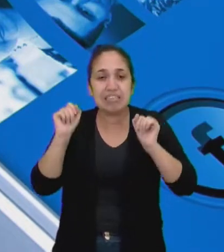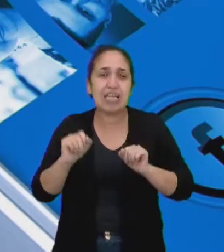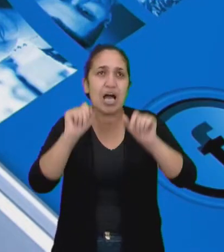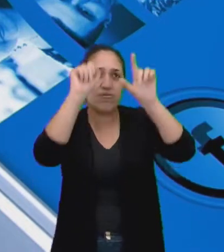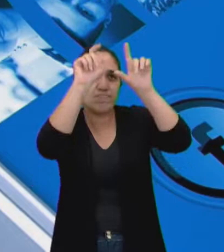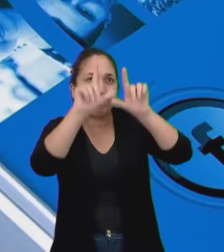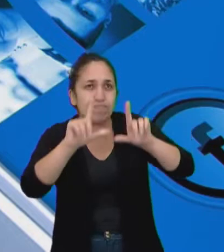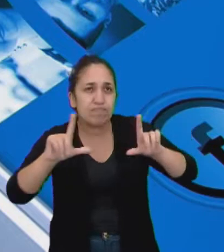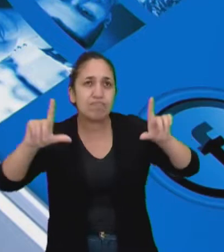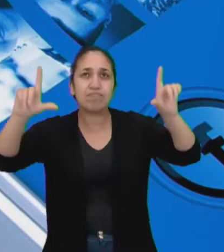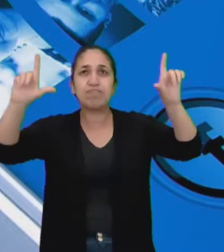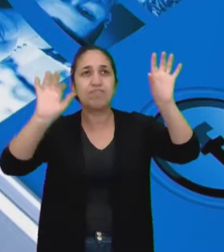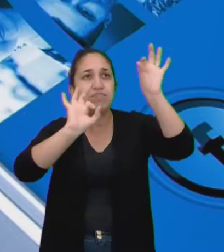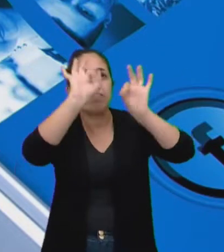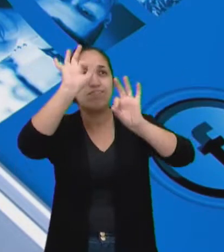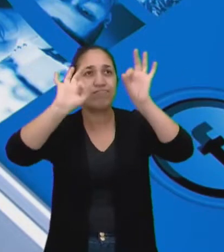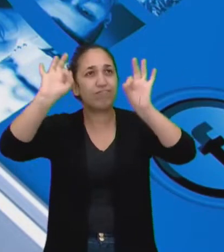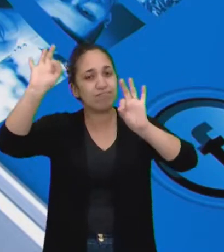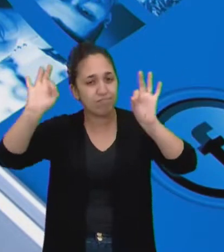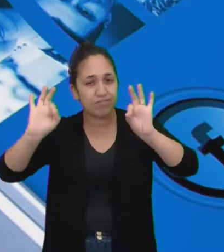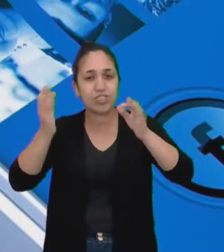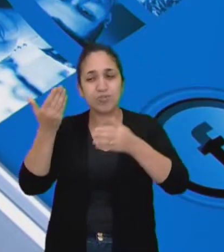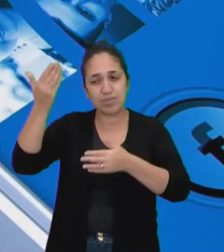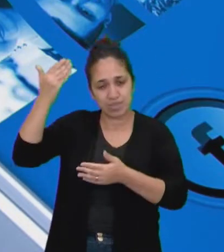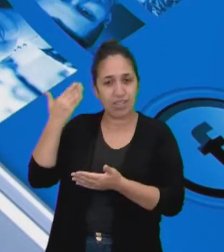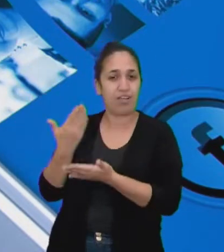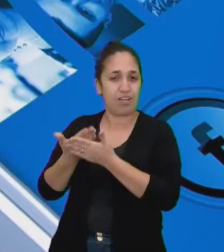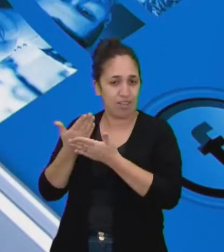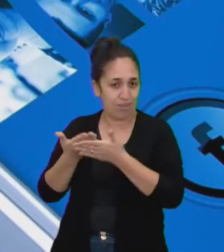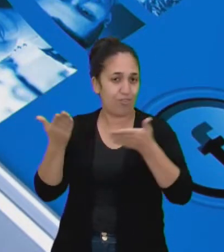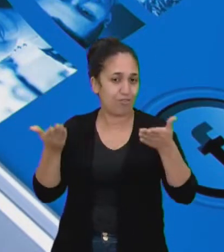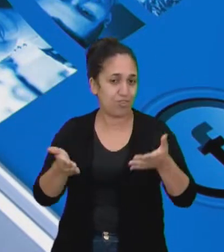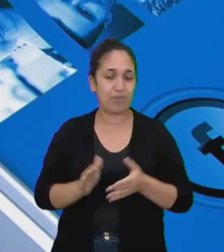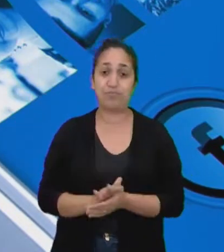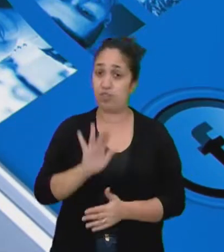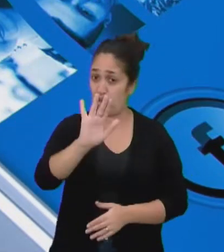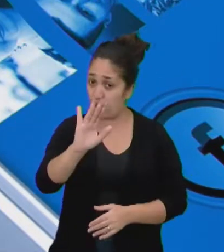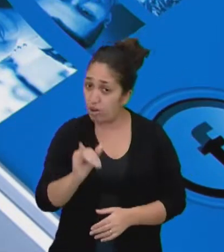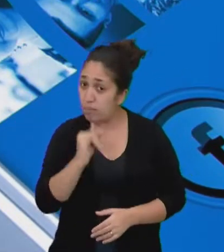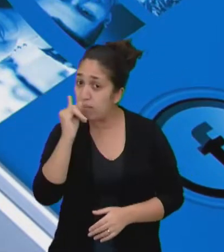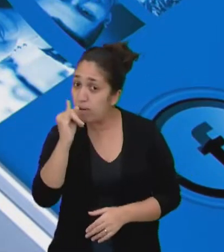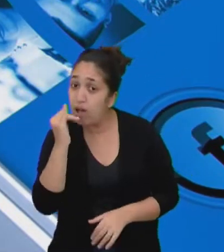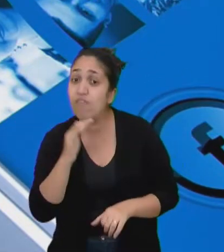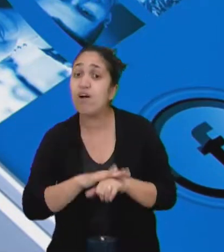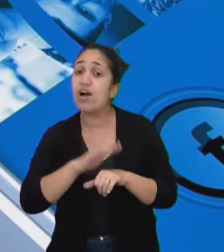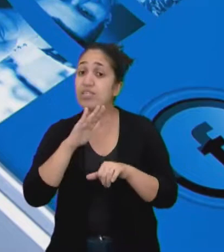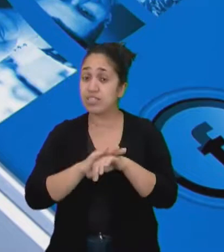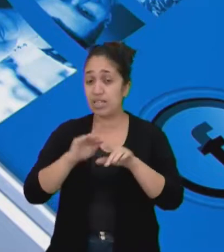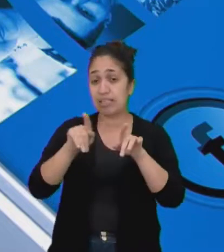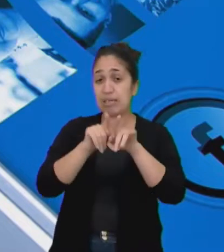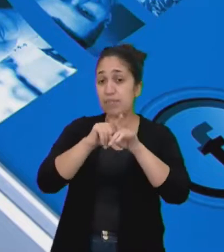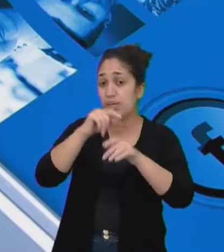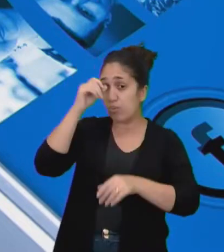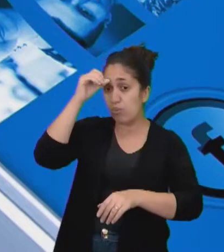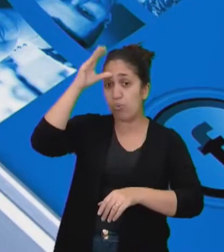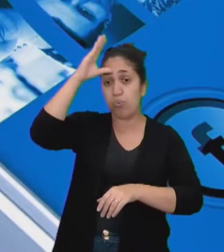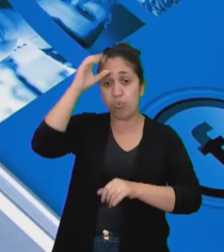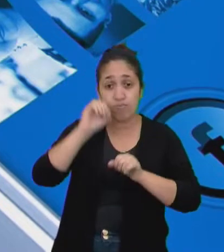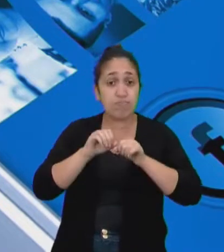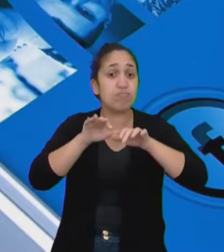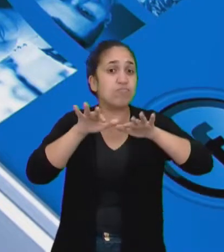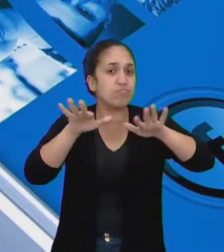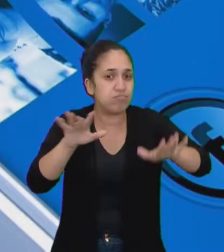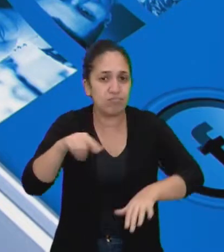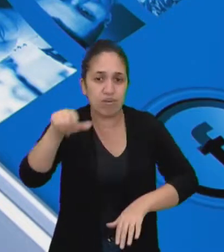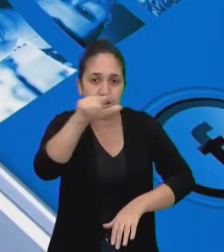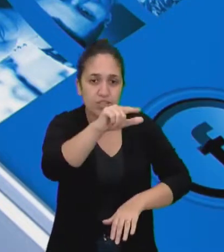layout, que nós viemos também nas nossas aulas. Gente, o importante é realizar e compartilhar os conhecimentos de vocês. Quando vocês interagem